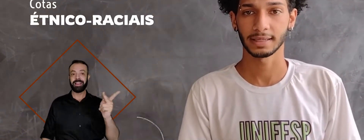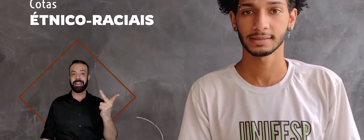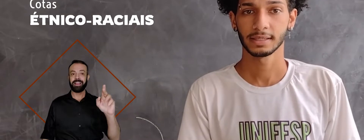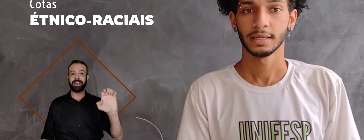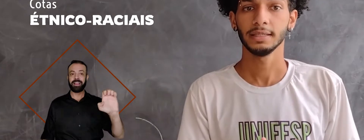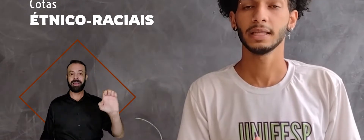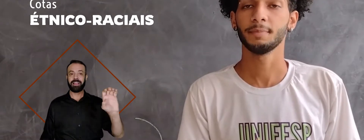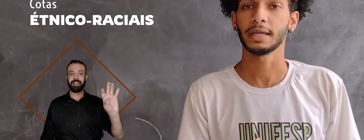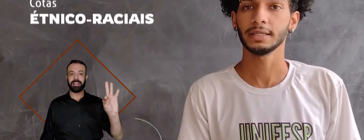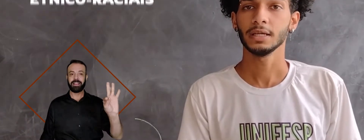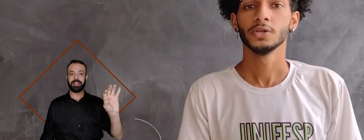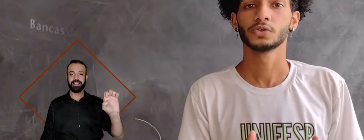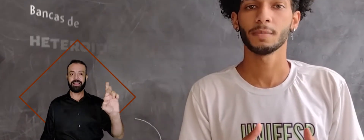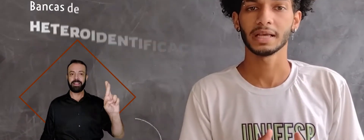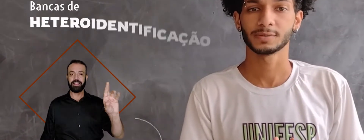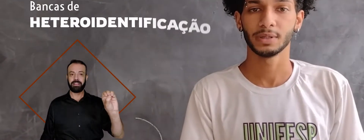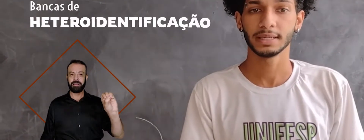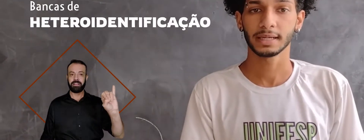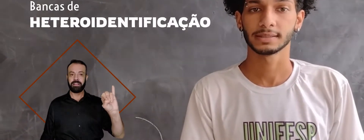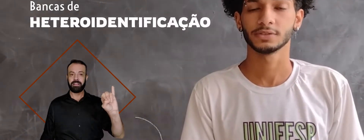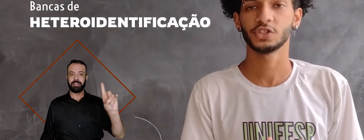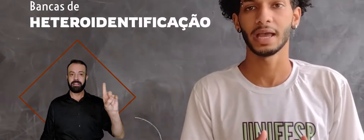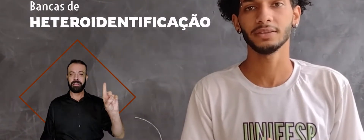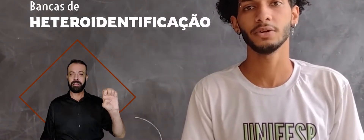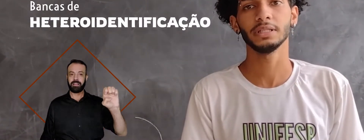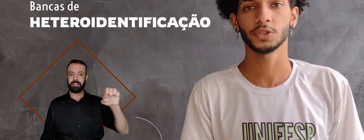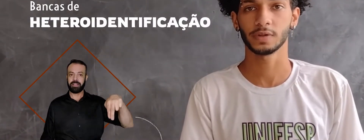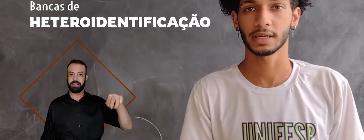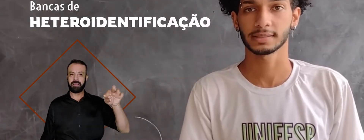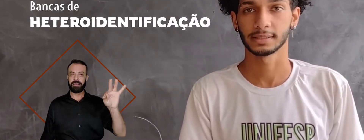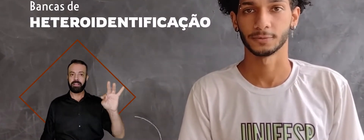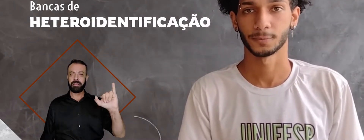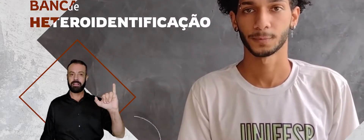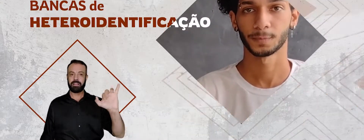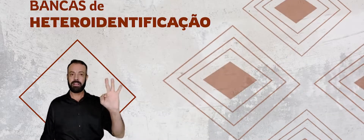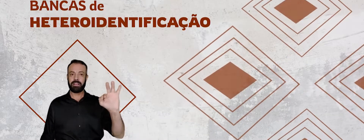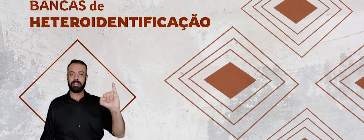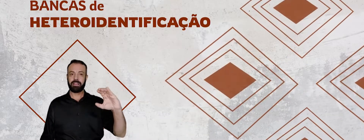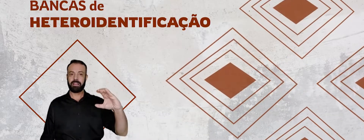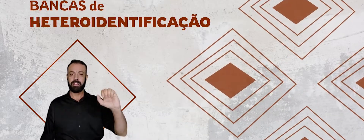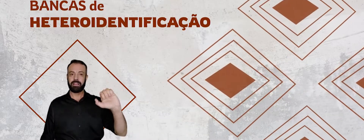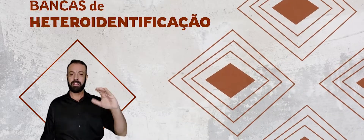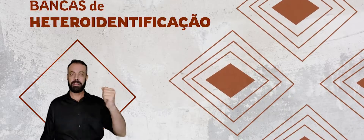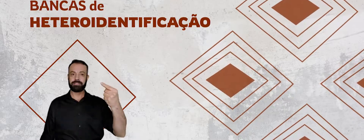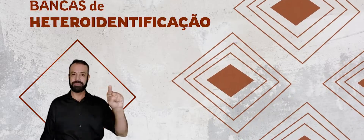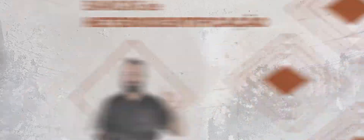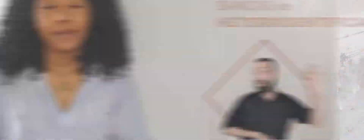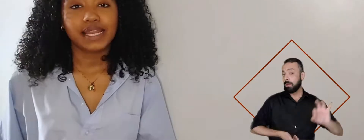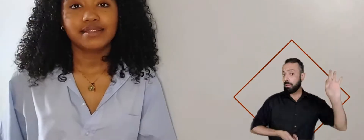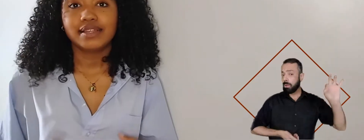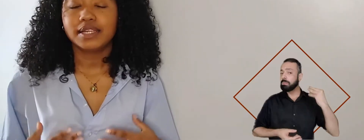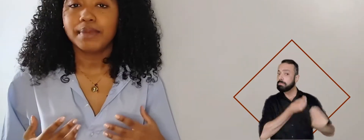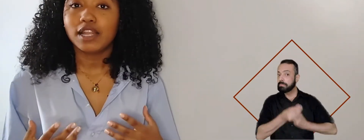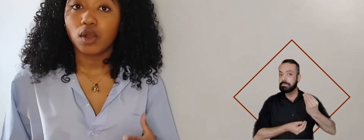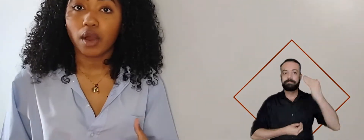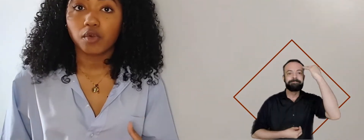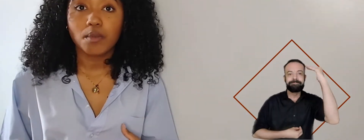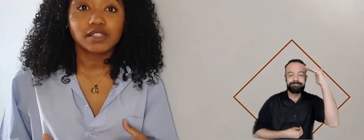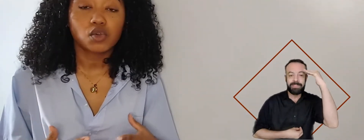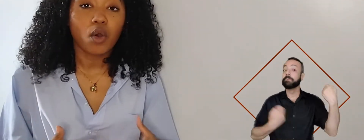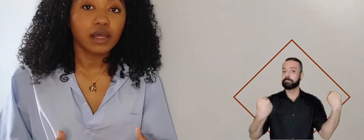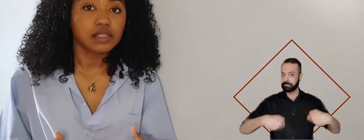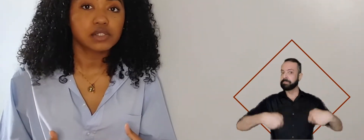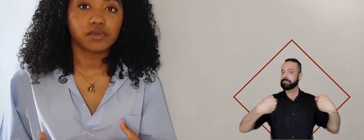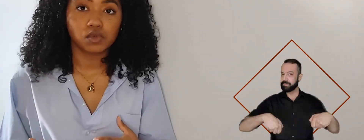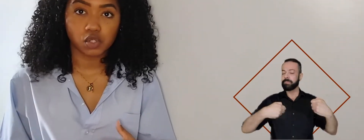-raciais e também sobre as bancas de heteroidentificação. Para entender melhor